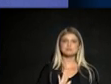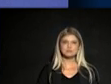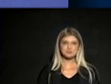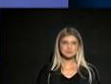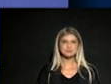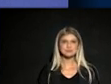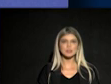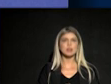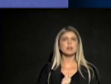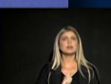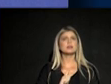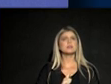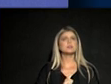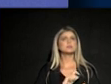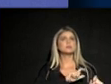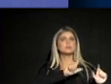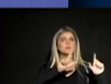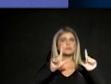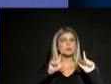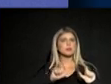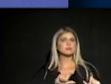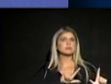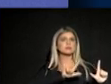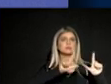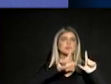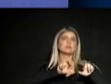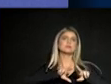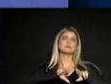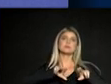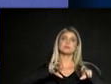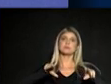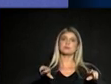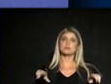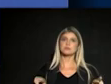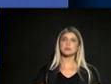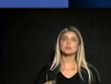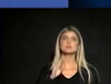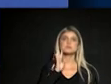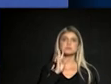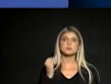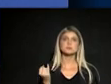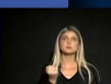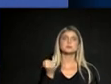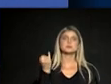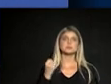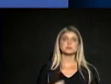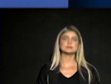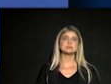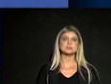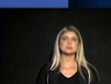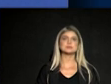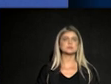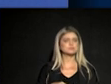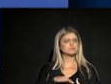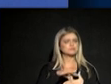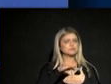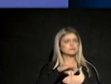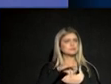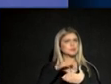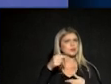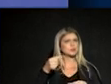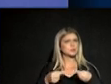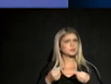que vamos ter vários painéis interessantes ao longo do dia. Acho que as relevantes lideranças